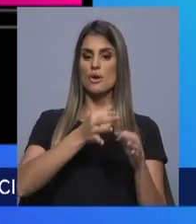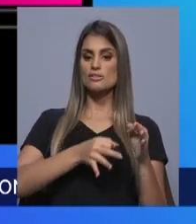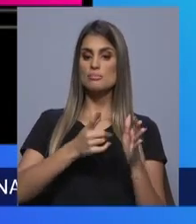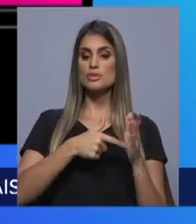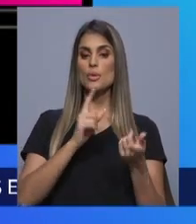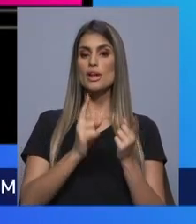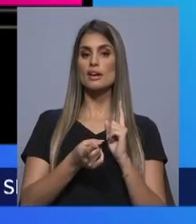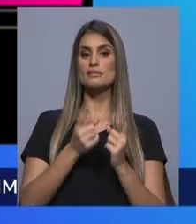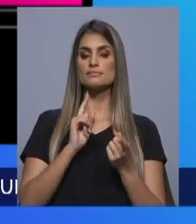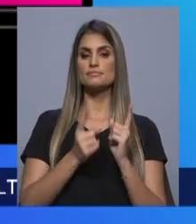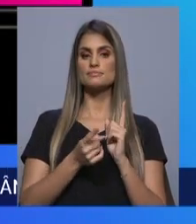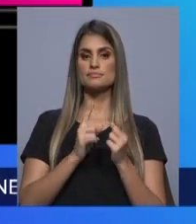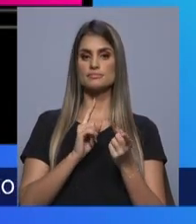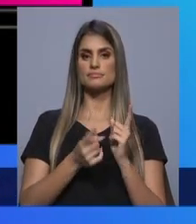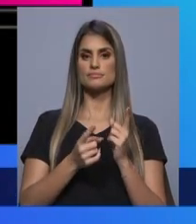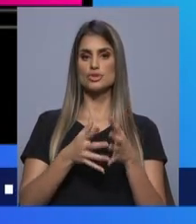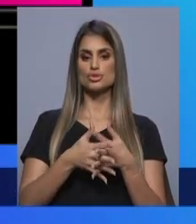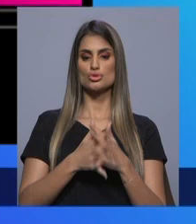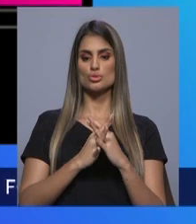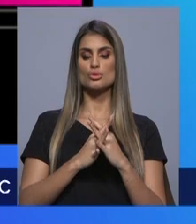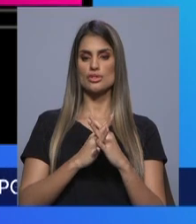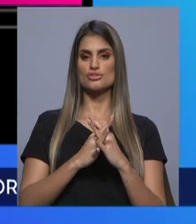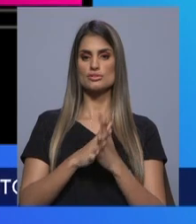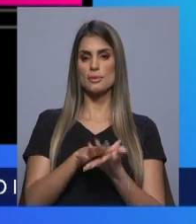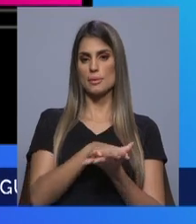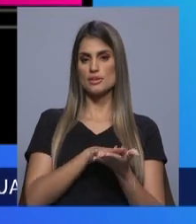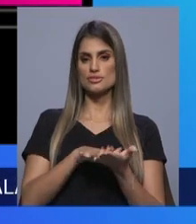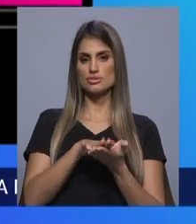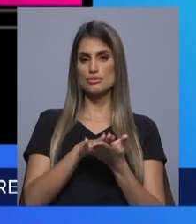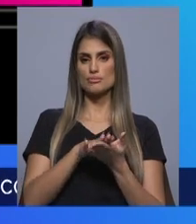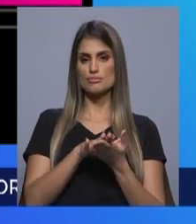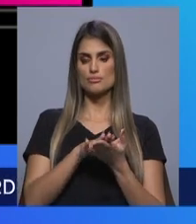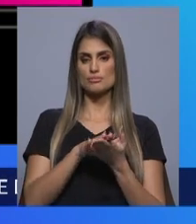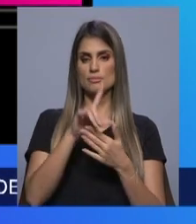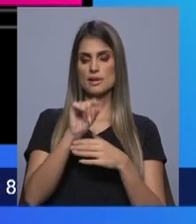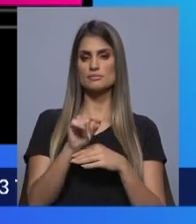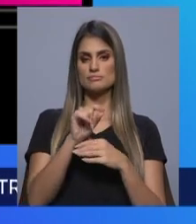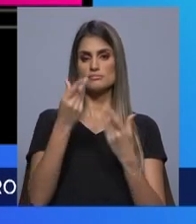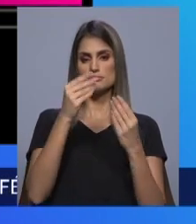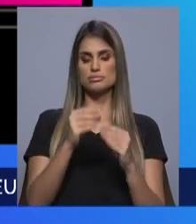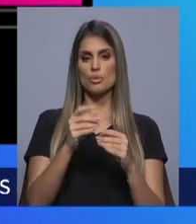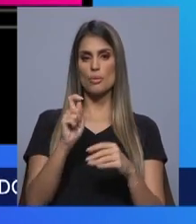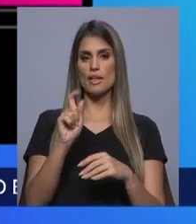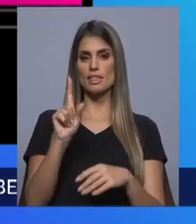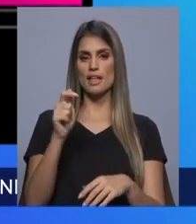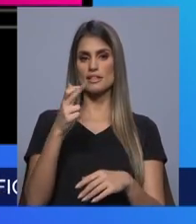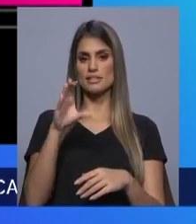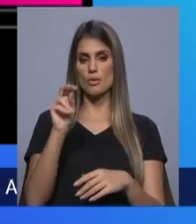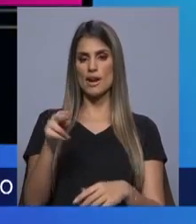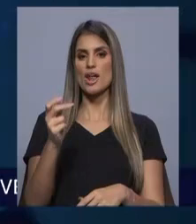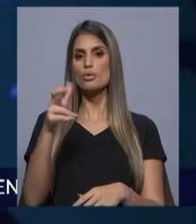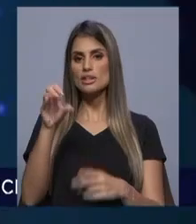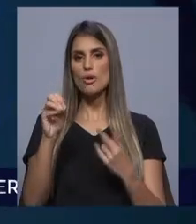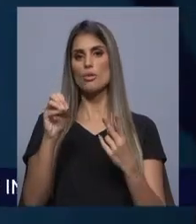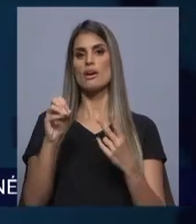precisamos? Precisamos de as estruturas, as bonecas matrióscas pequenininhas que compõem o eletrão, o próton, o neutrão. E, portanto,